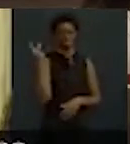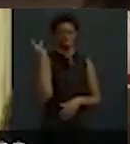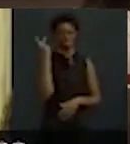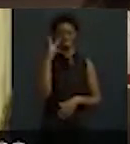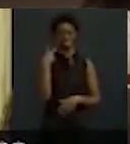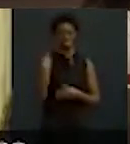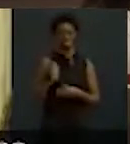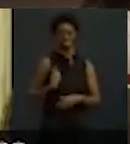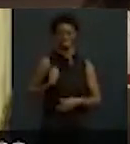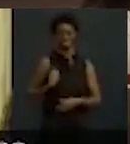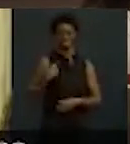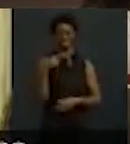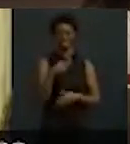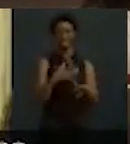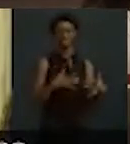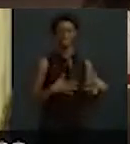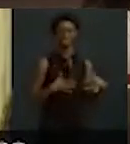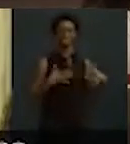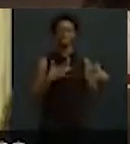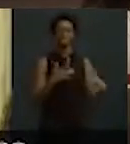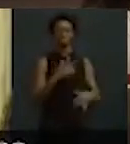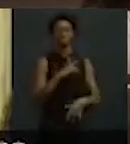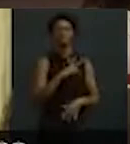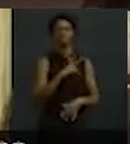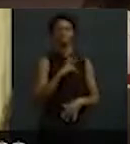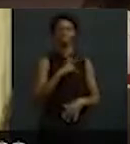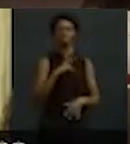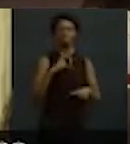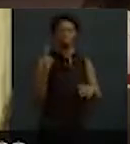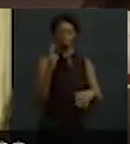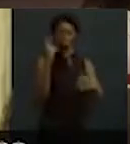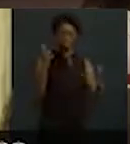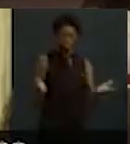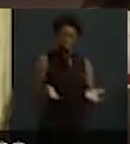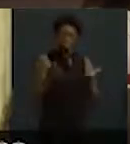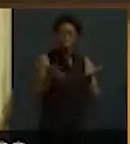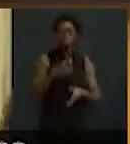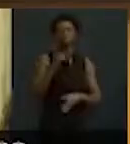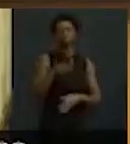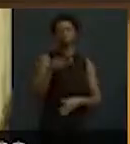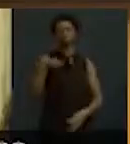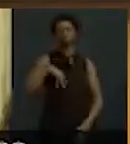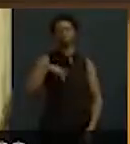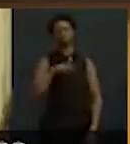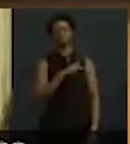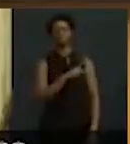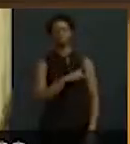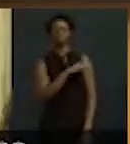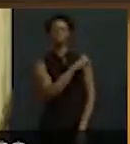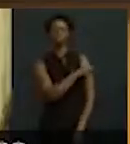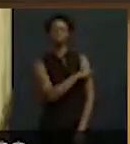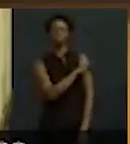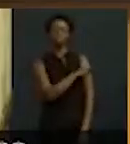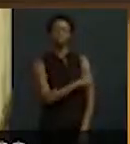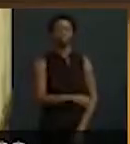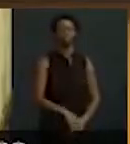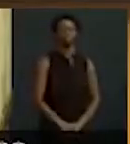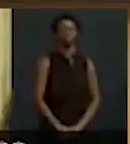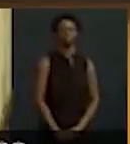de entrega pessoal na valorização permanente do Ministério Público do Estado do Rio de